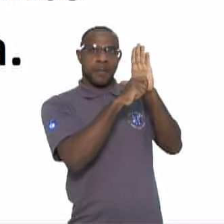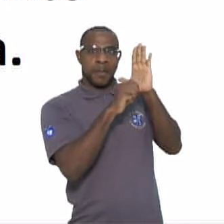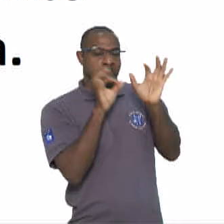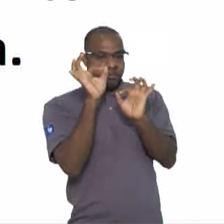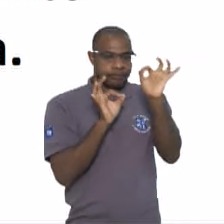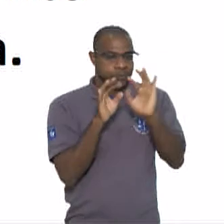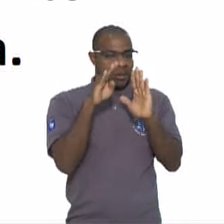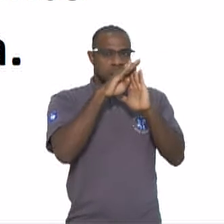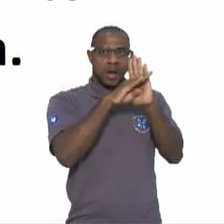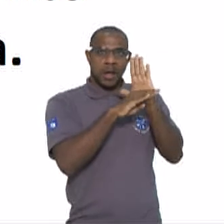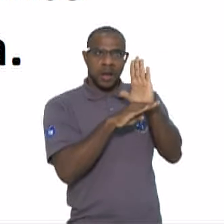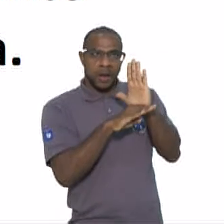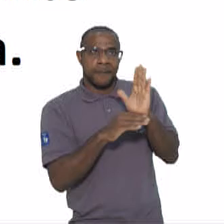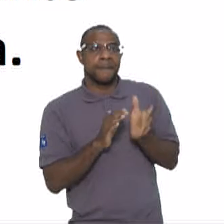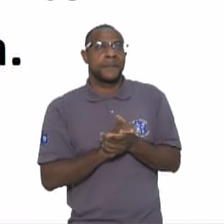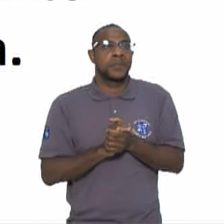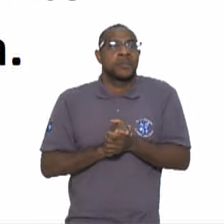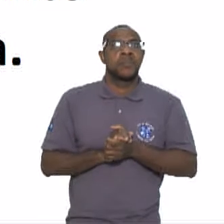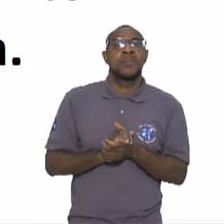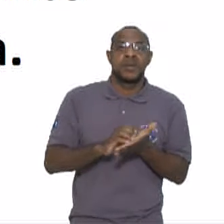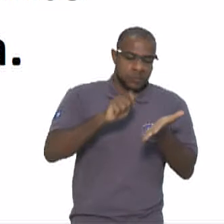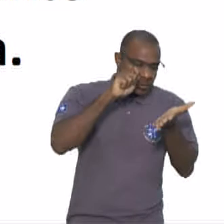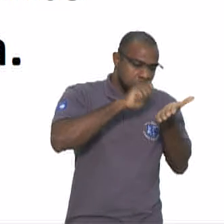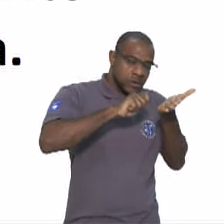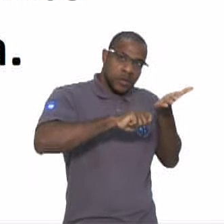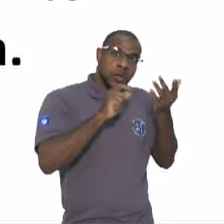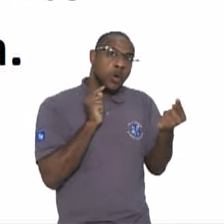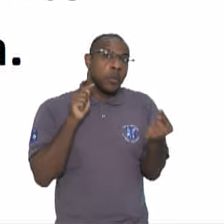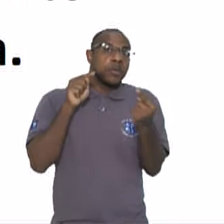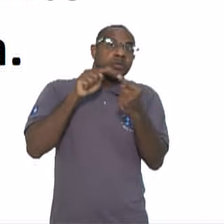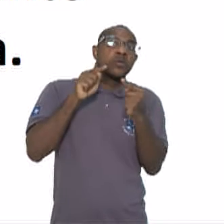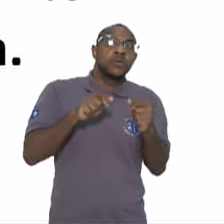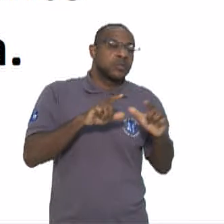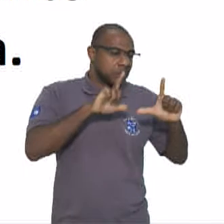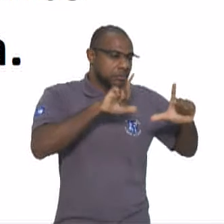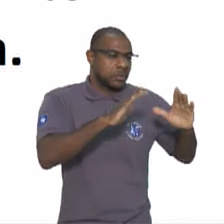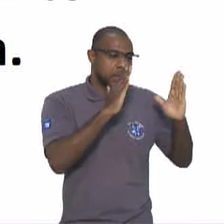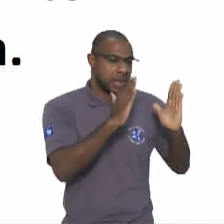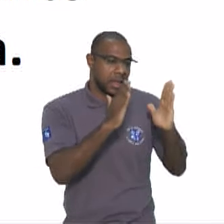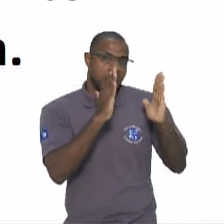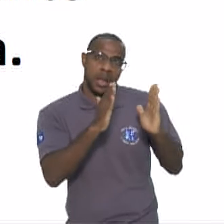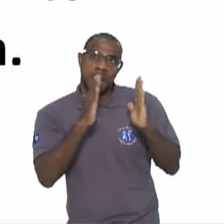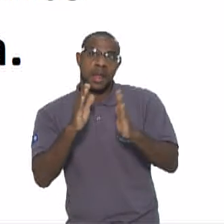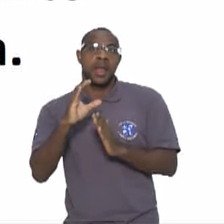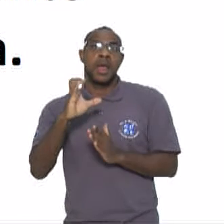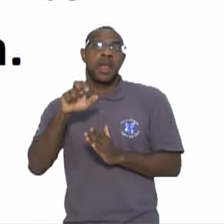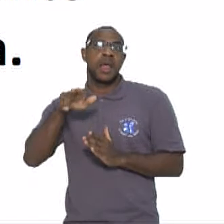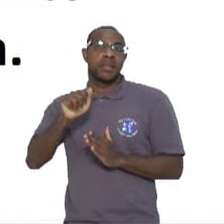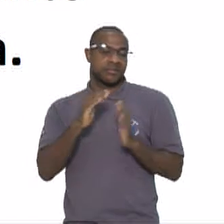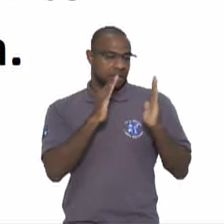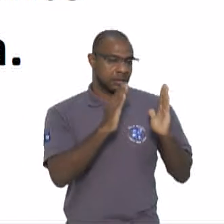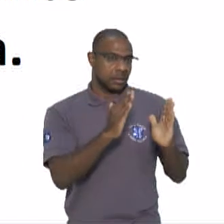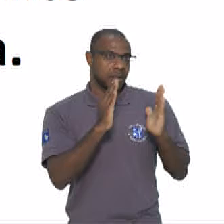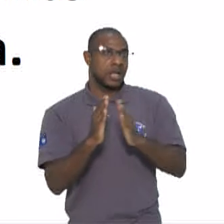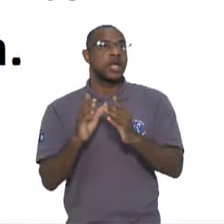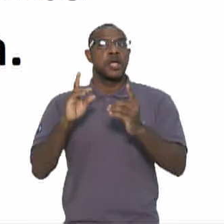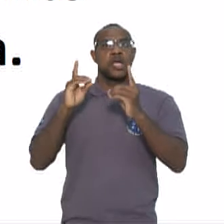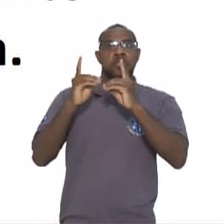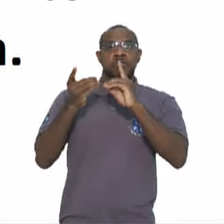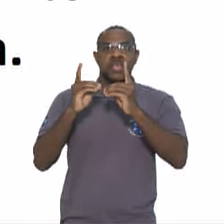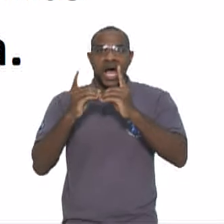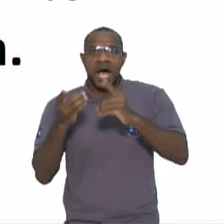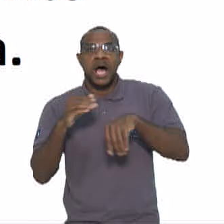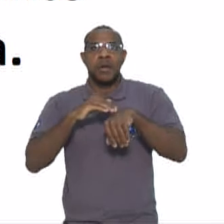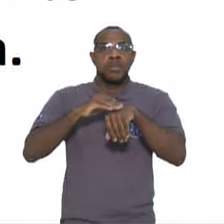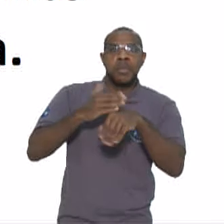espetáculo audiovisual. Descrição objetiva das cenas, sequenciais, diálogos